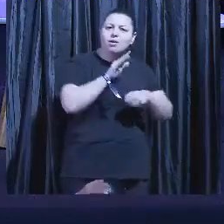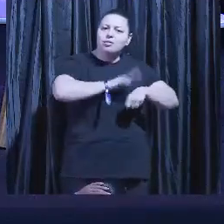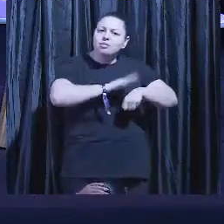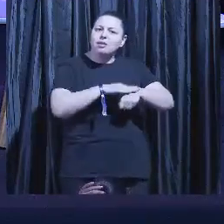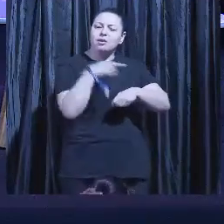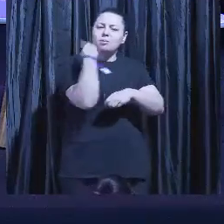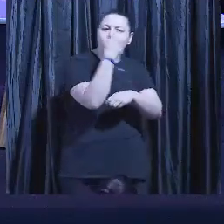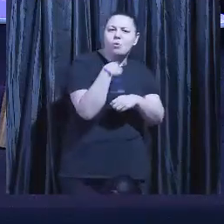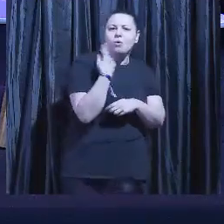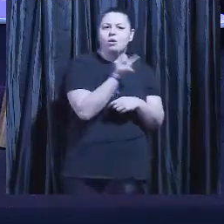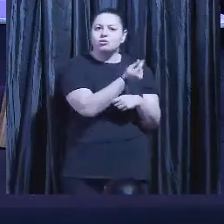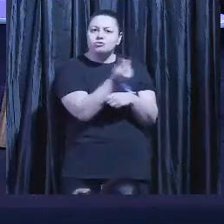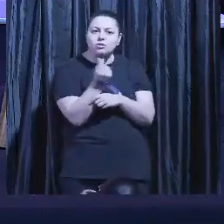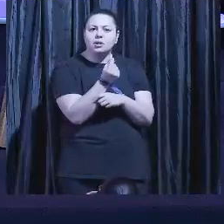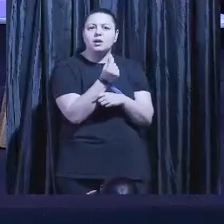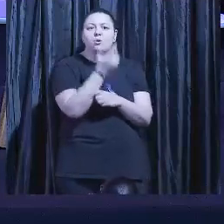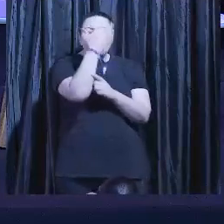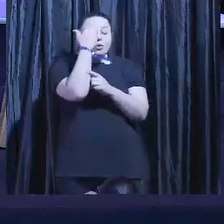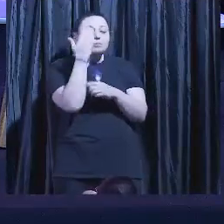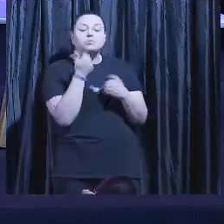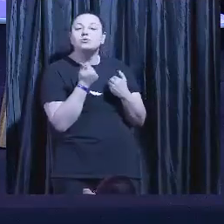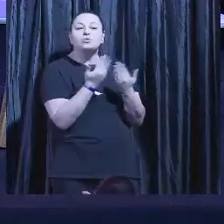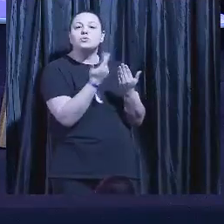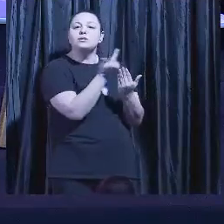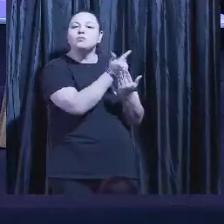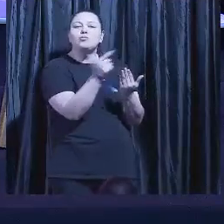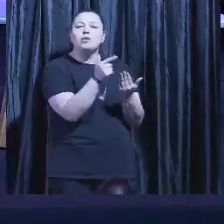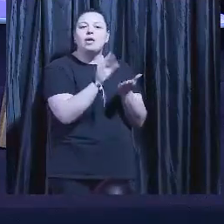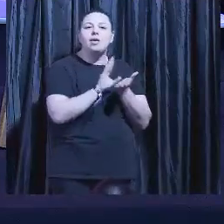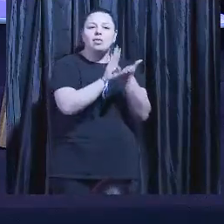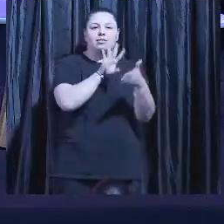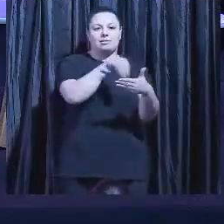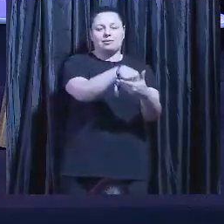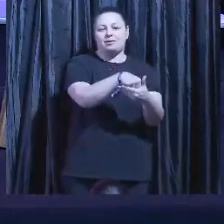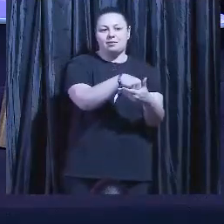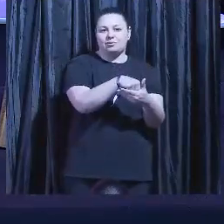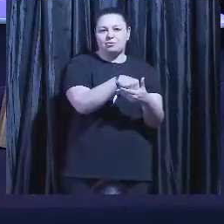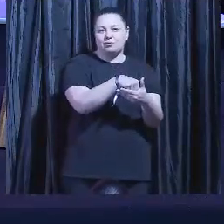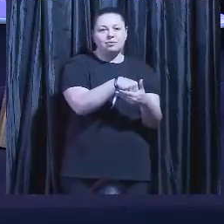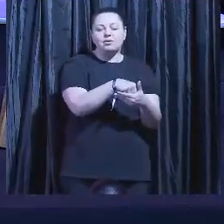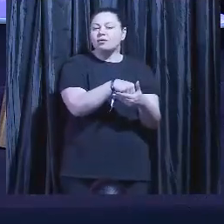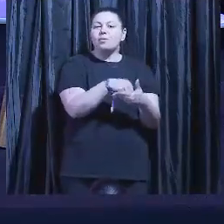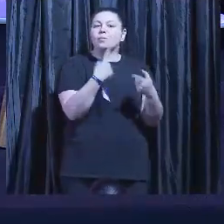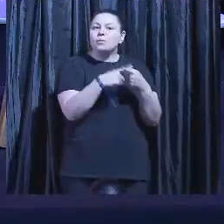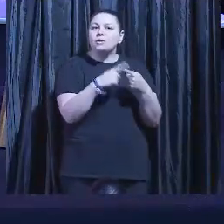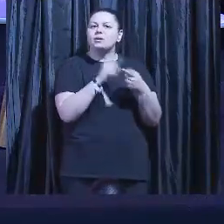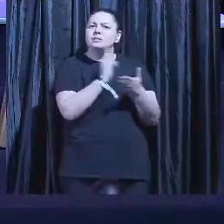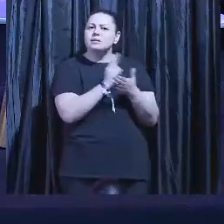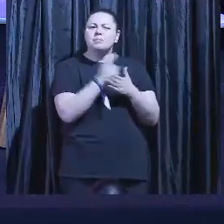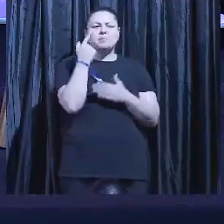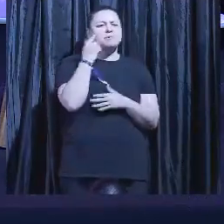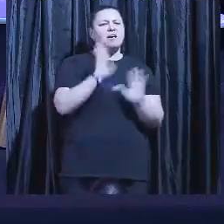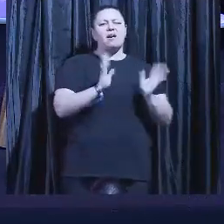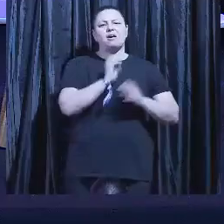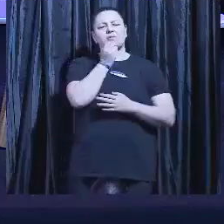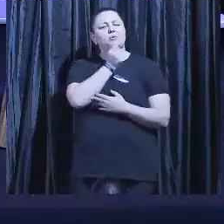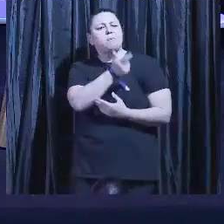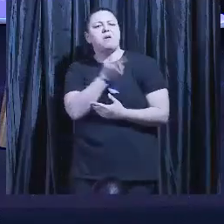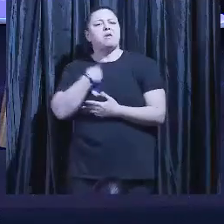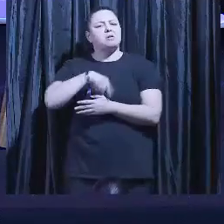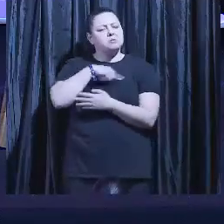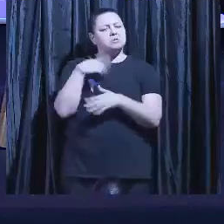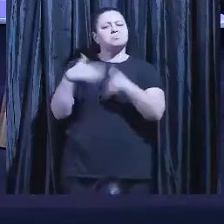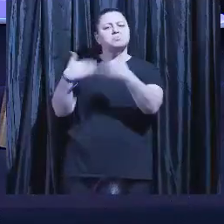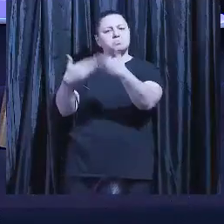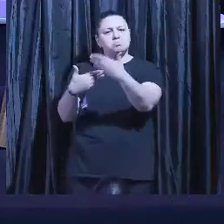dos dados, ou que não está tão bem representada, e que a gente sempre cai num discurso que é assim, não, mas está tudo bem, a gente está andando,